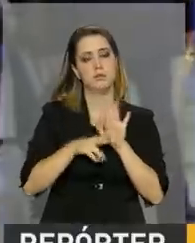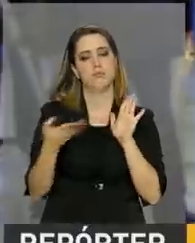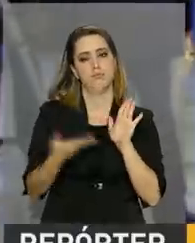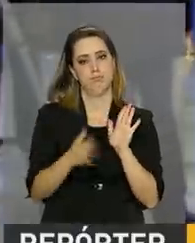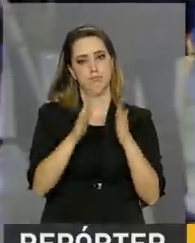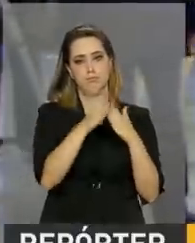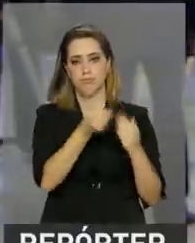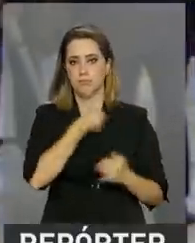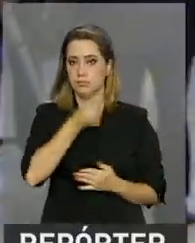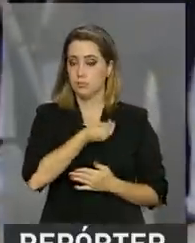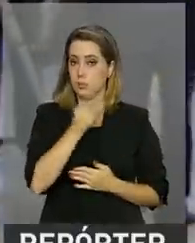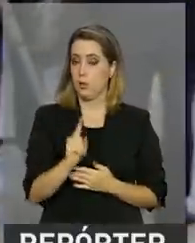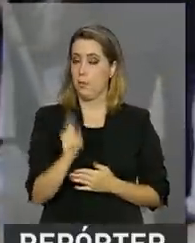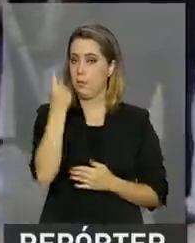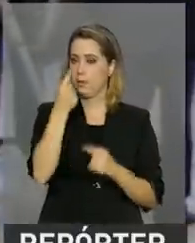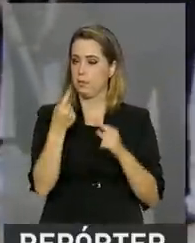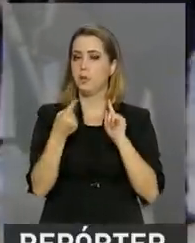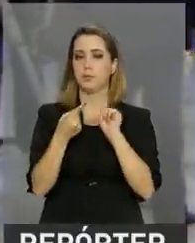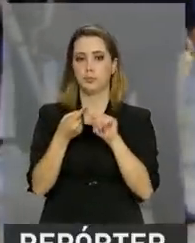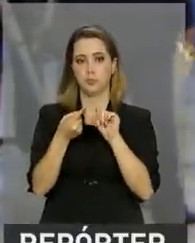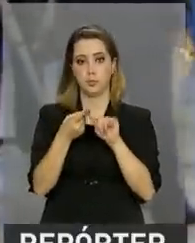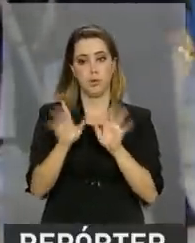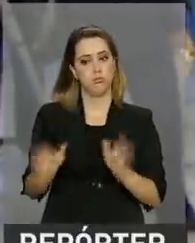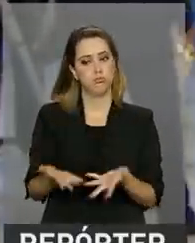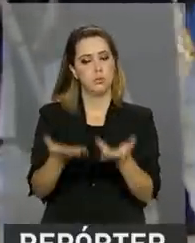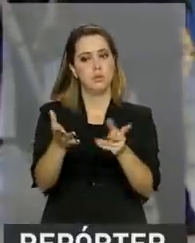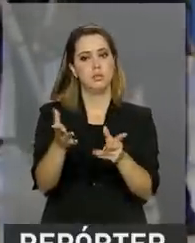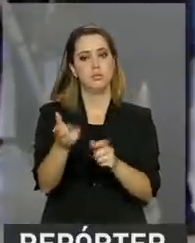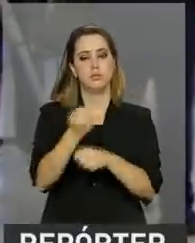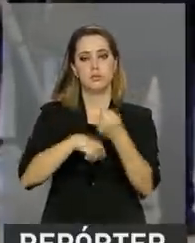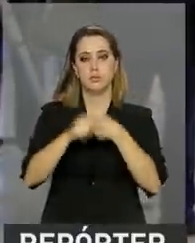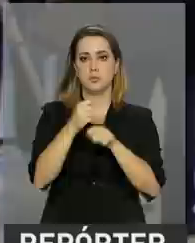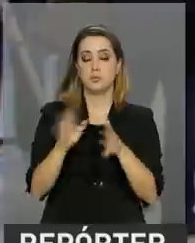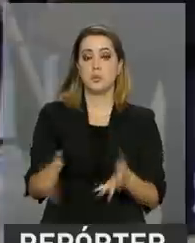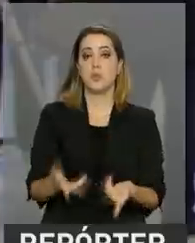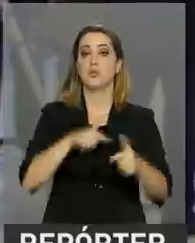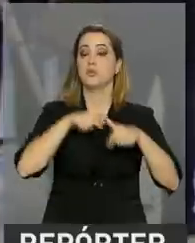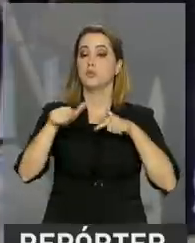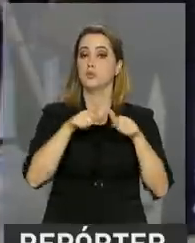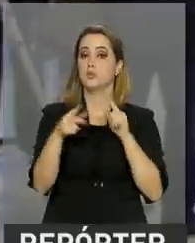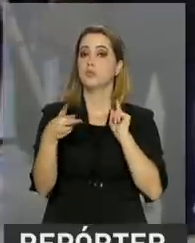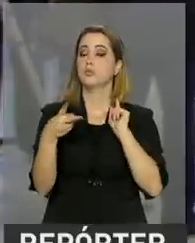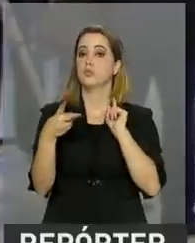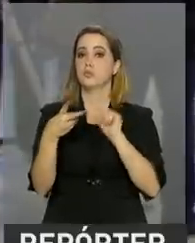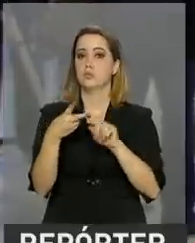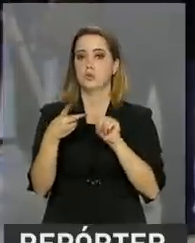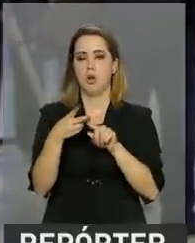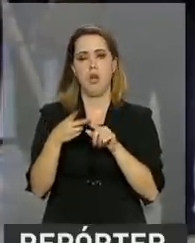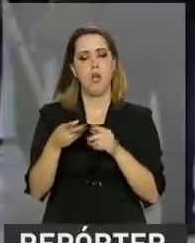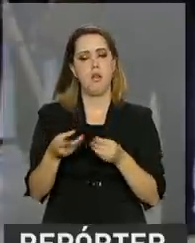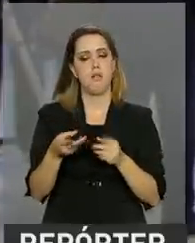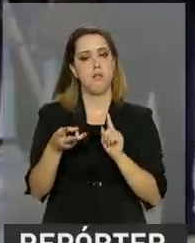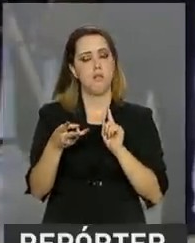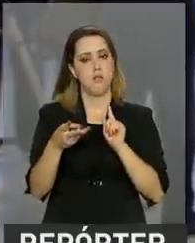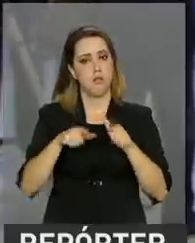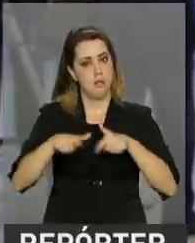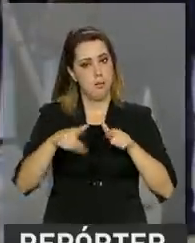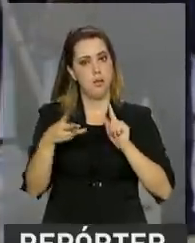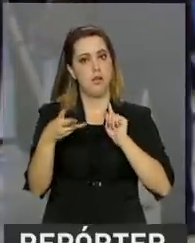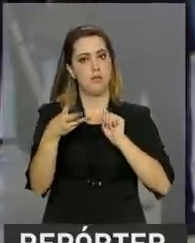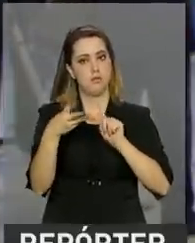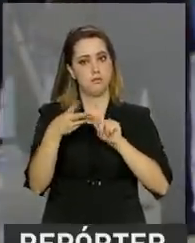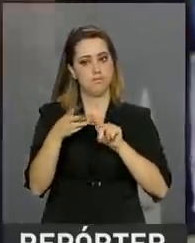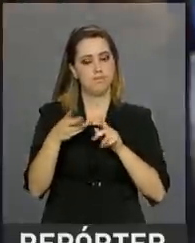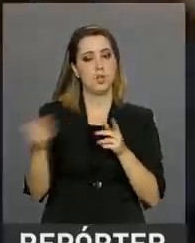Casa Minha Vida. A primeira meta é incentivar a economia, a segunda meta é gerar empregos e a terceira meta, como você falou, dinamizar o setor